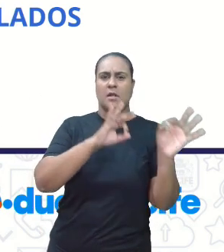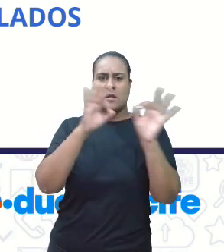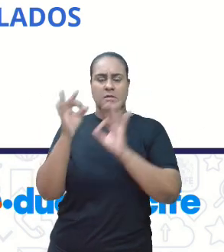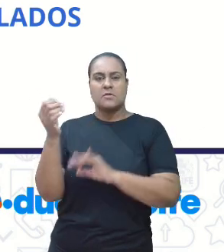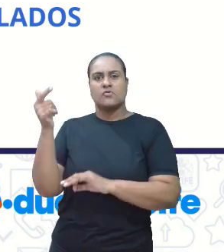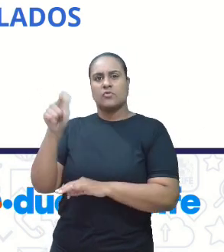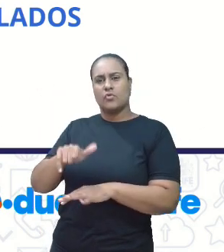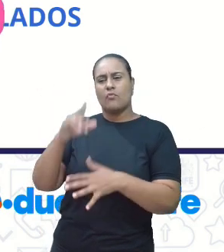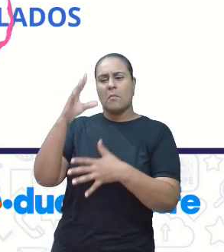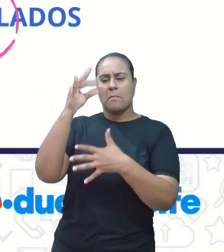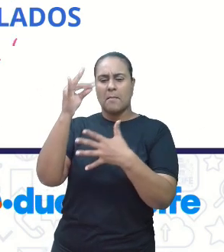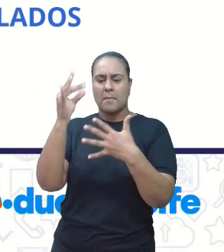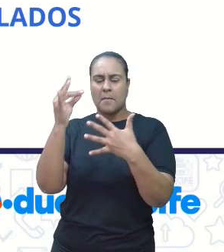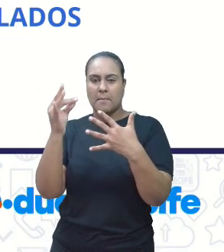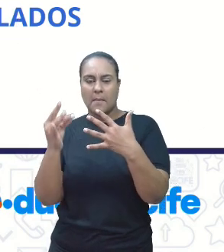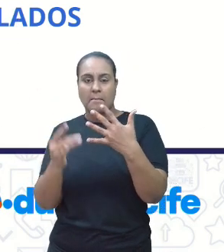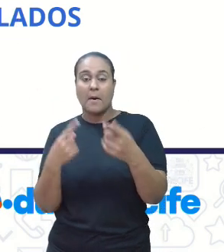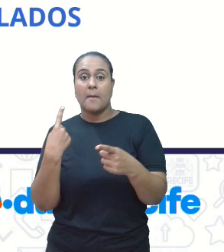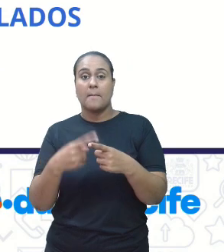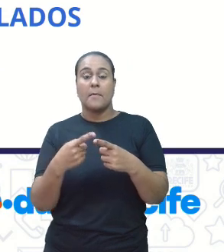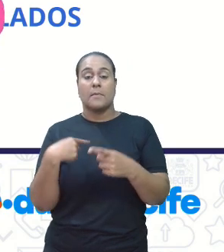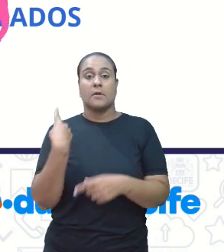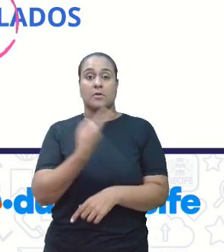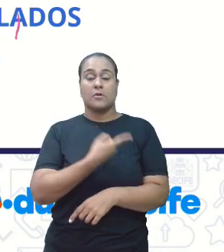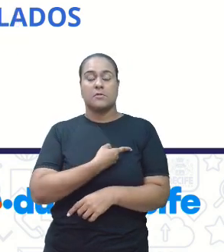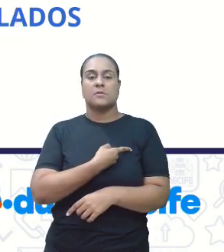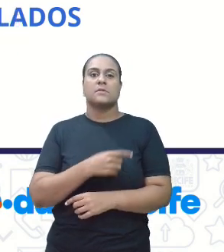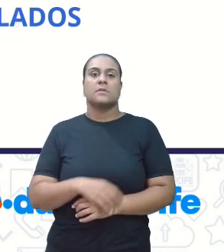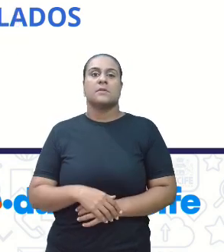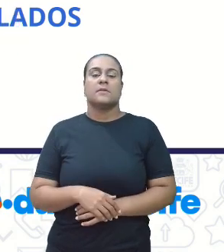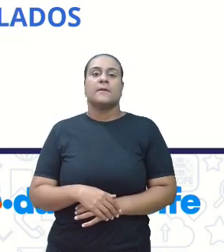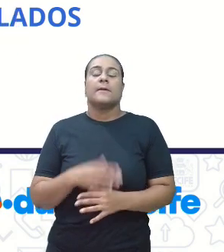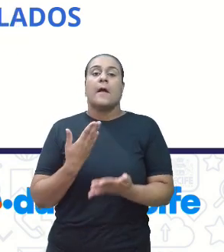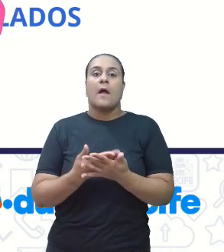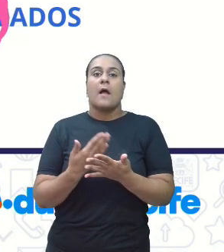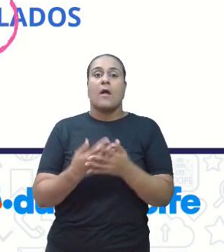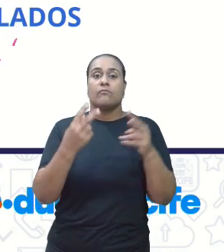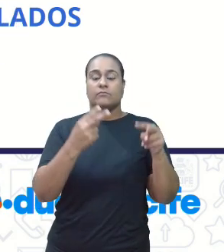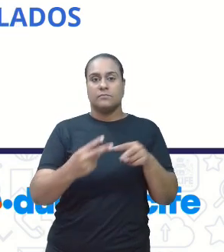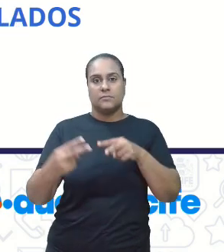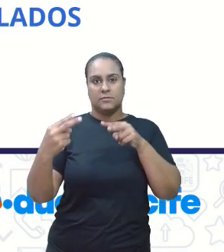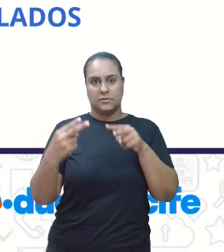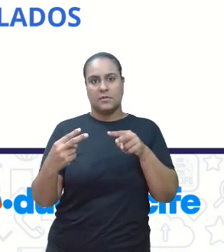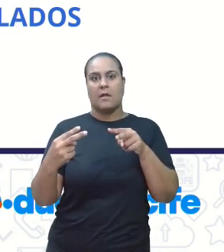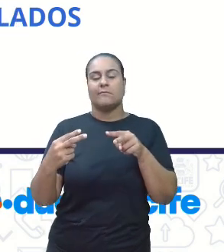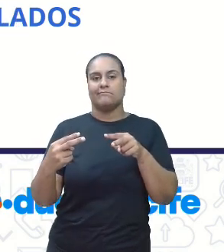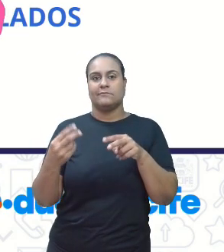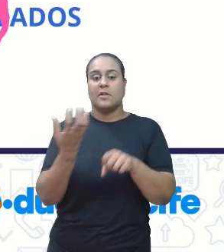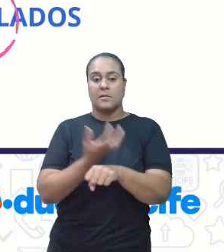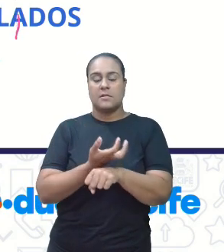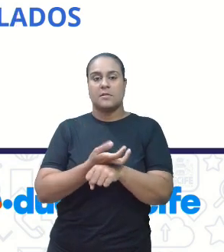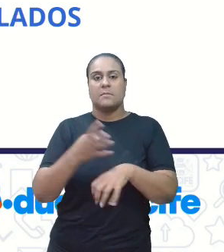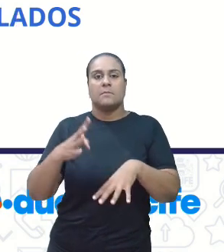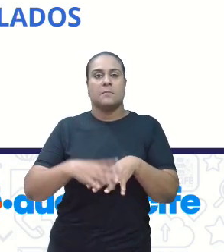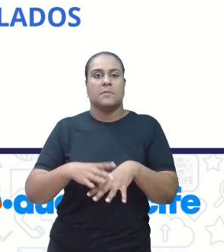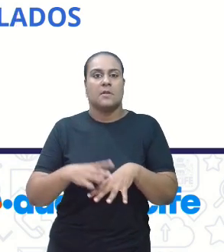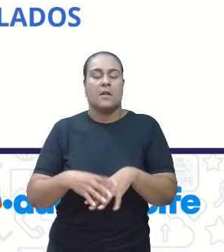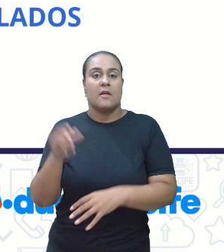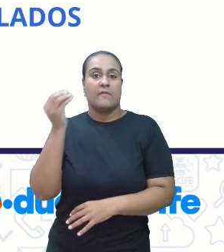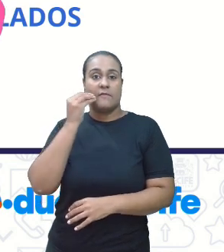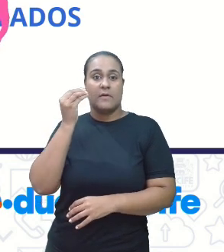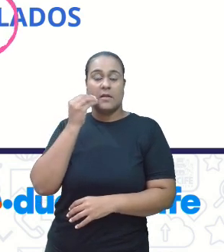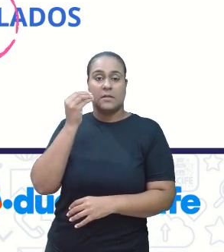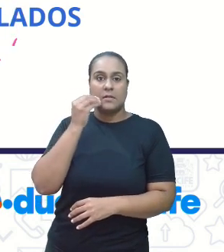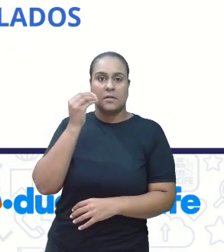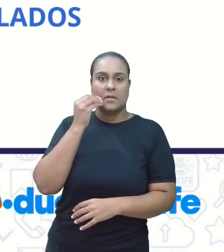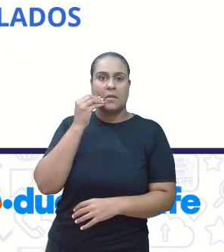detalhadamente, né? Lembrando que nas nossas aulas digitais aqui, por ser uma aula de matemática, a gente vai tentar explorar